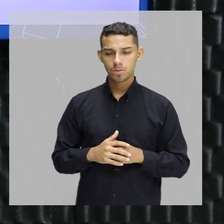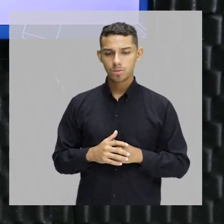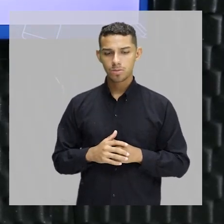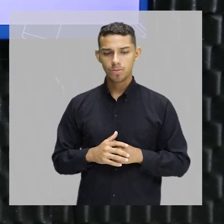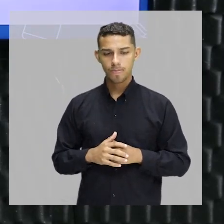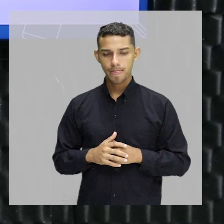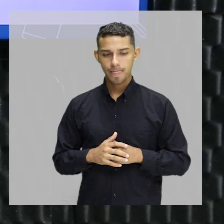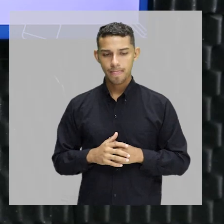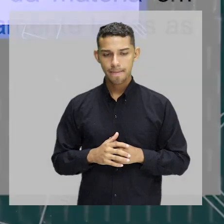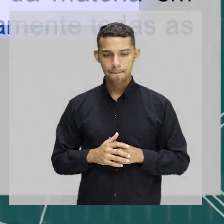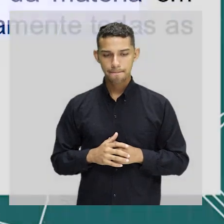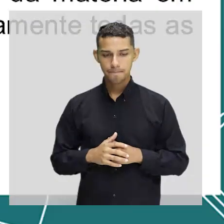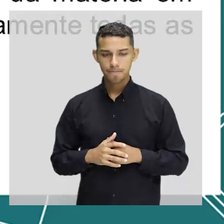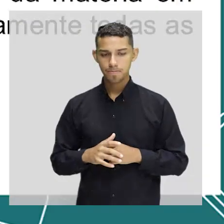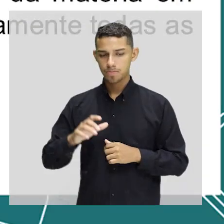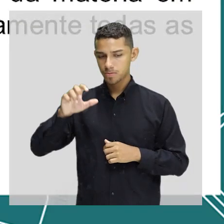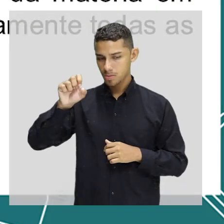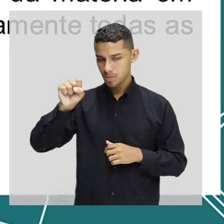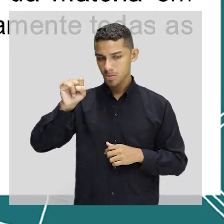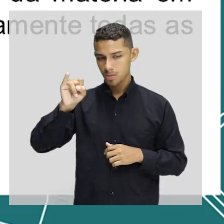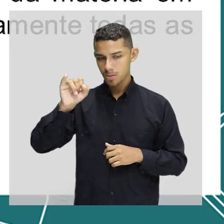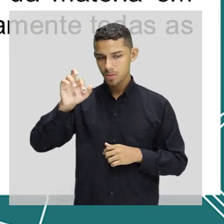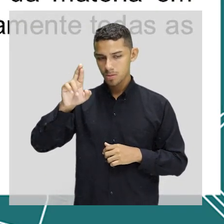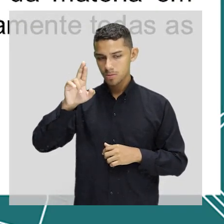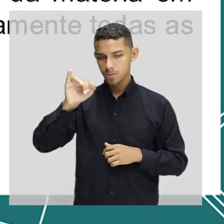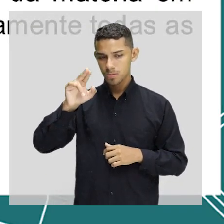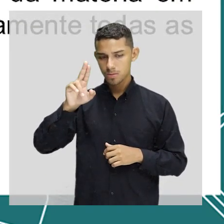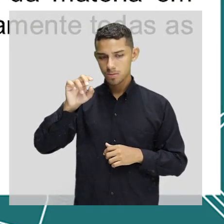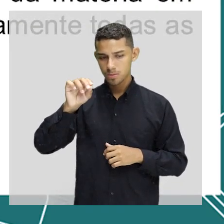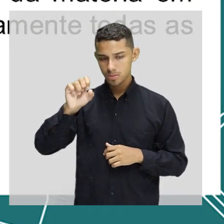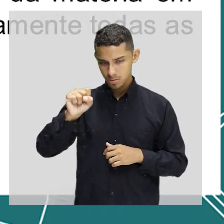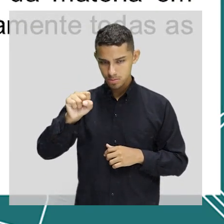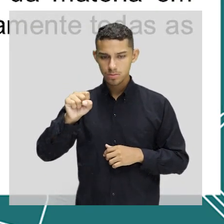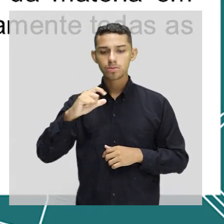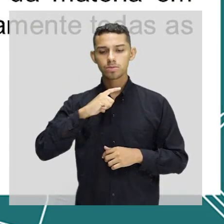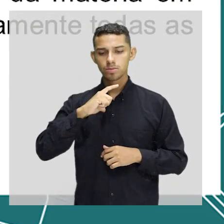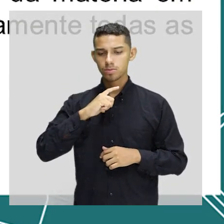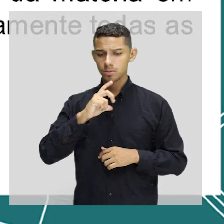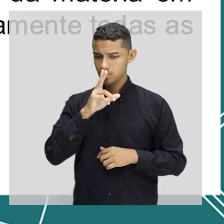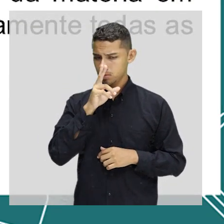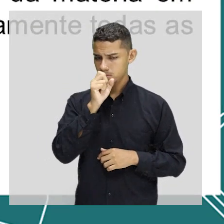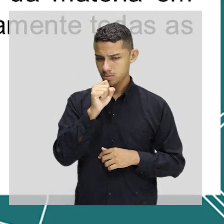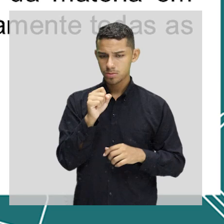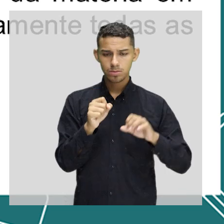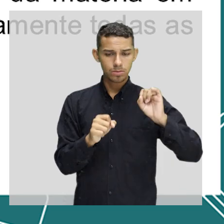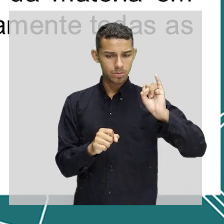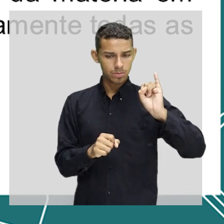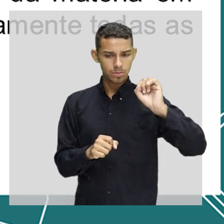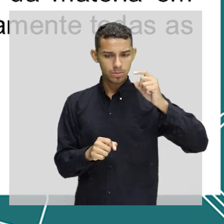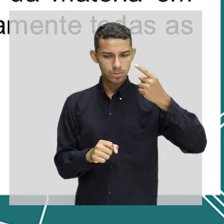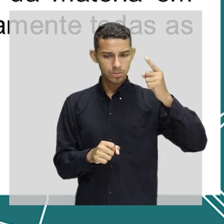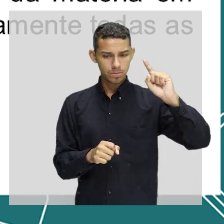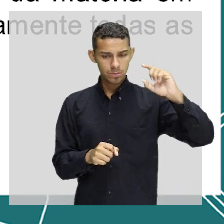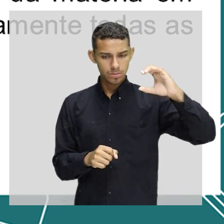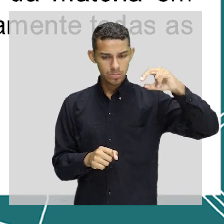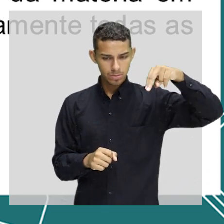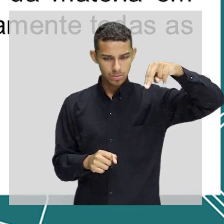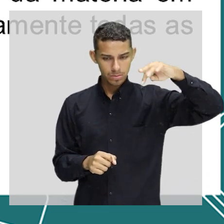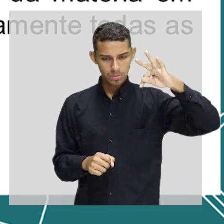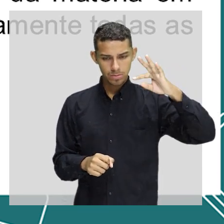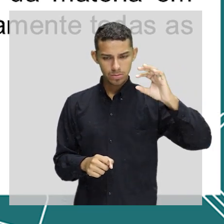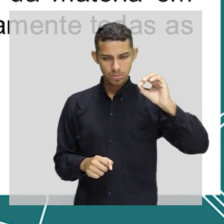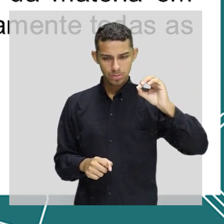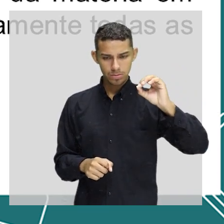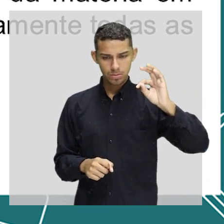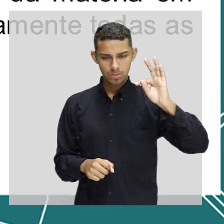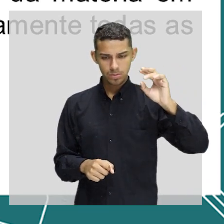maior, certo? O Sirius. O Sirius é uma fonte síncrotron, né? Síncrotron é sincronia de elétrons, então